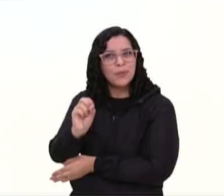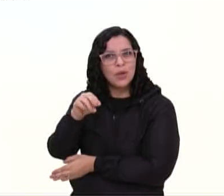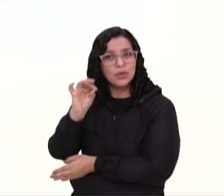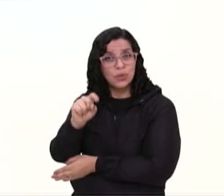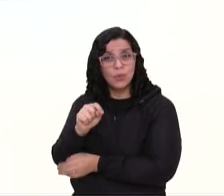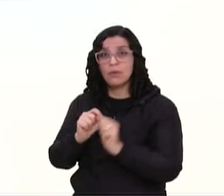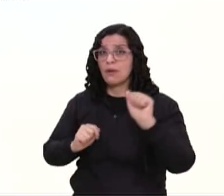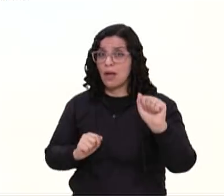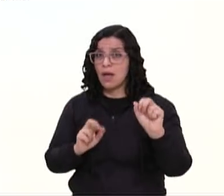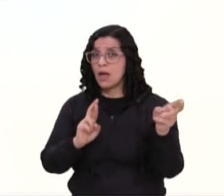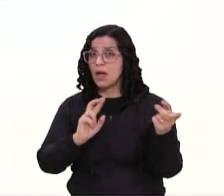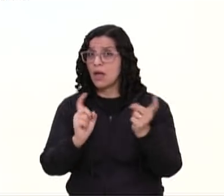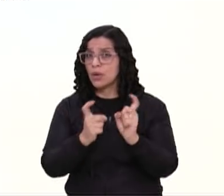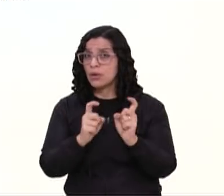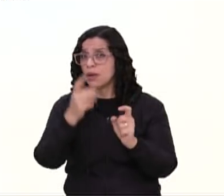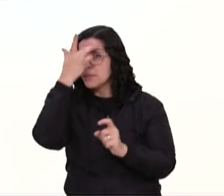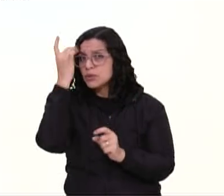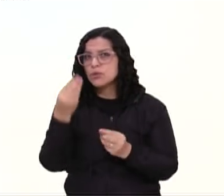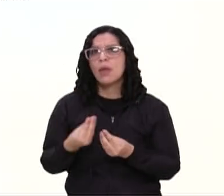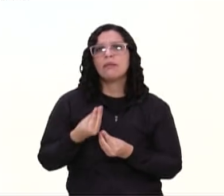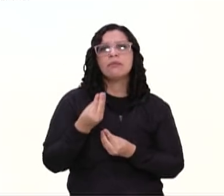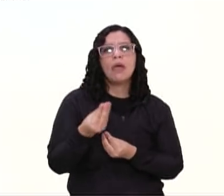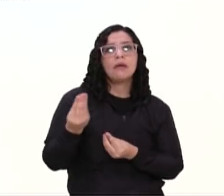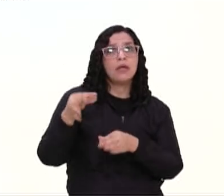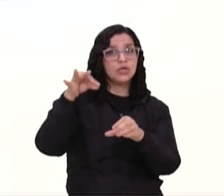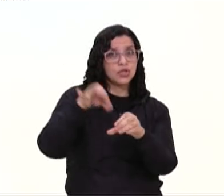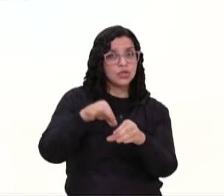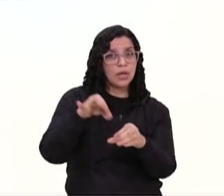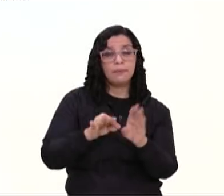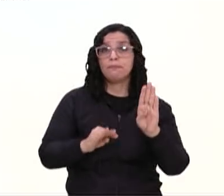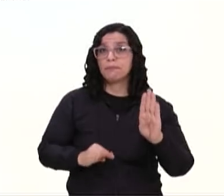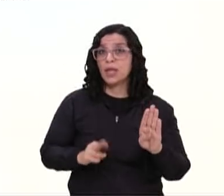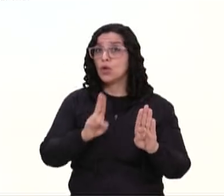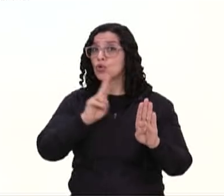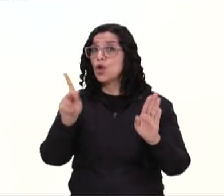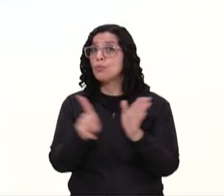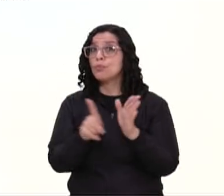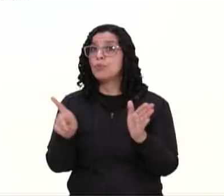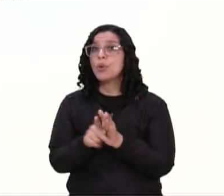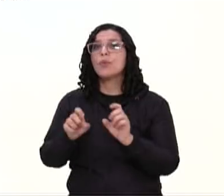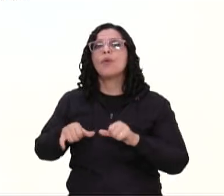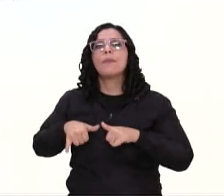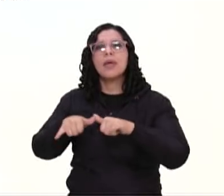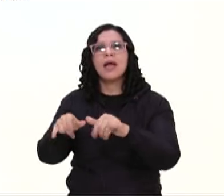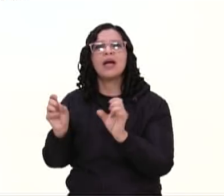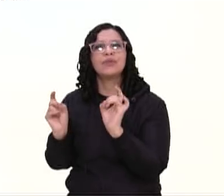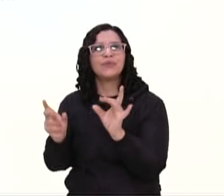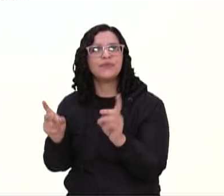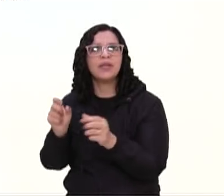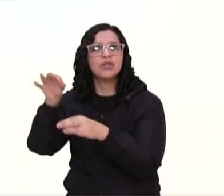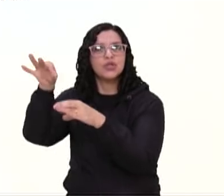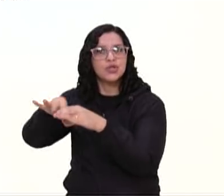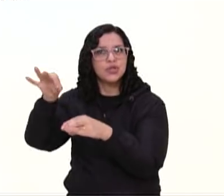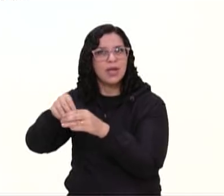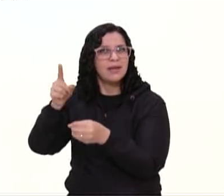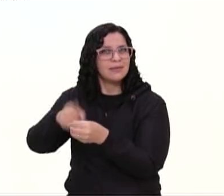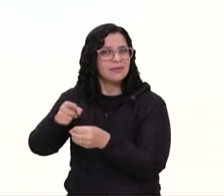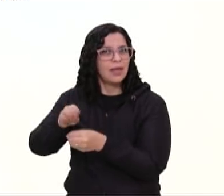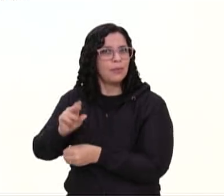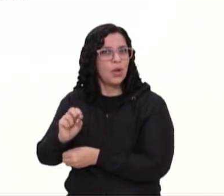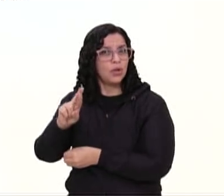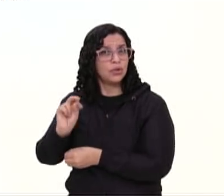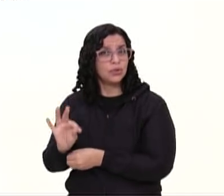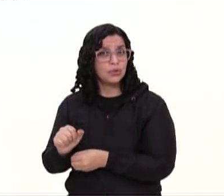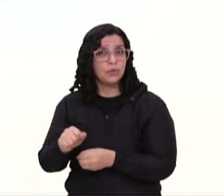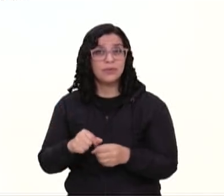Foi uma reunião de pessoas para a distribuição de chá. B. Era o nome dado a um grande mercado de chá em Boston. C. Foi uma revolta